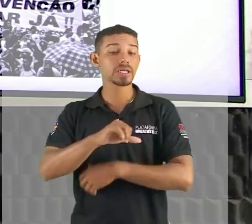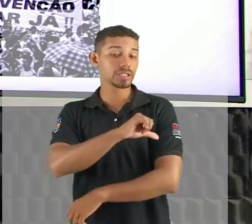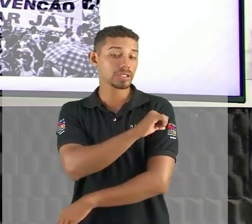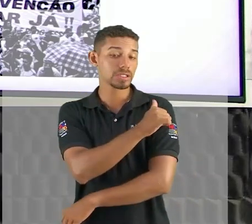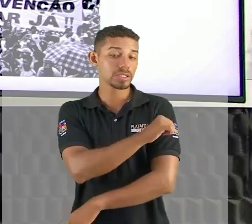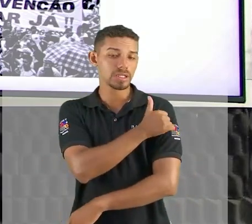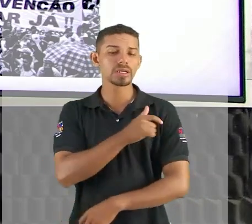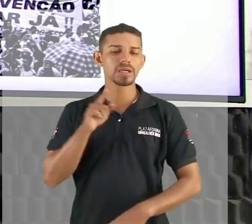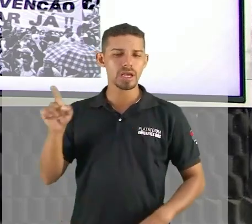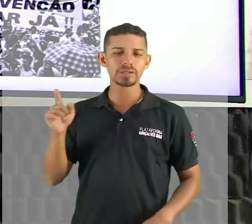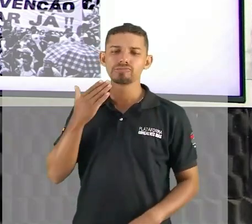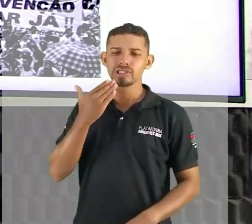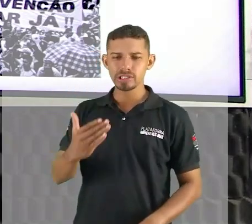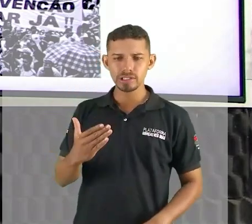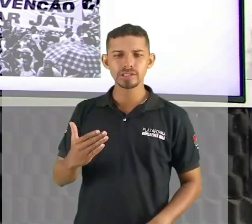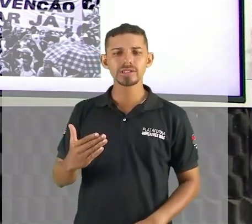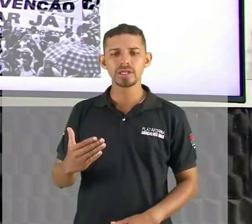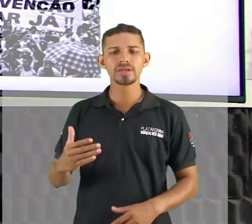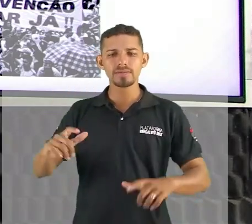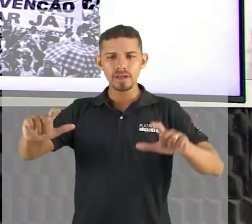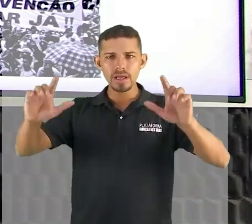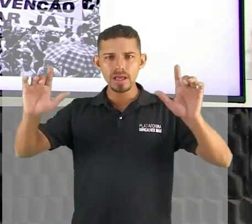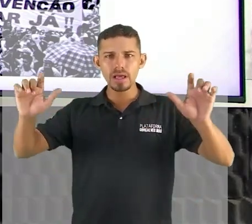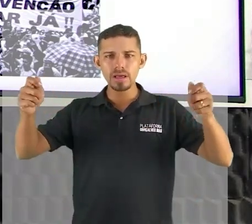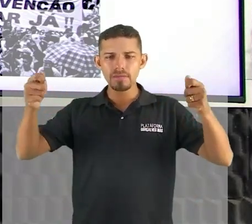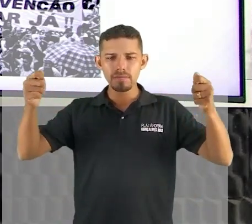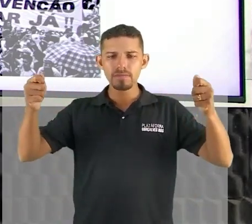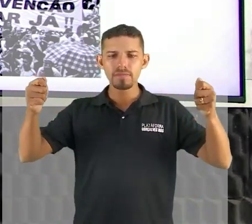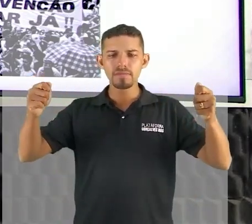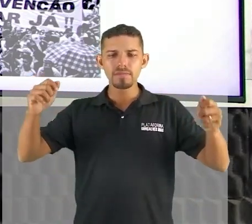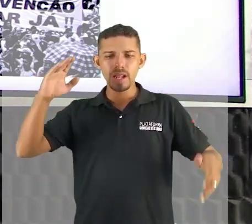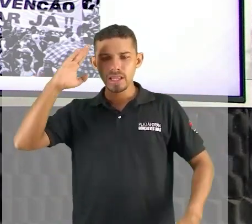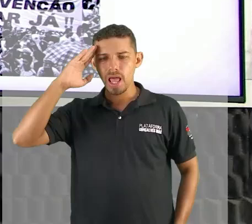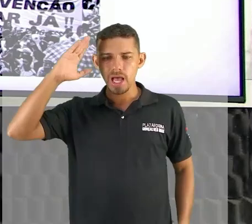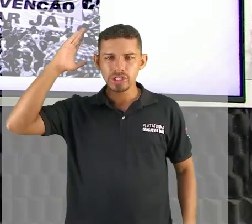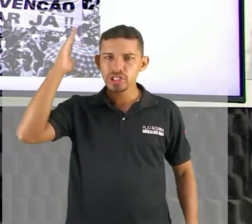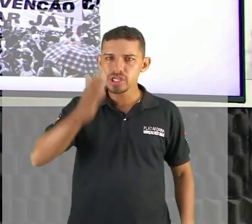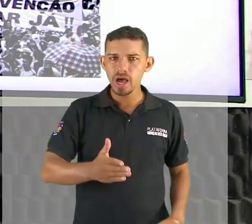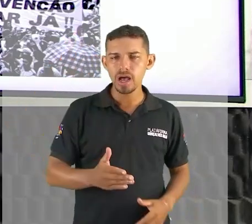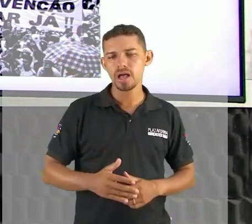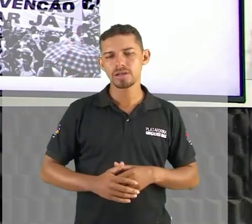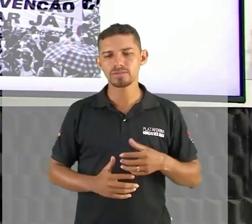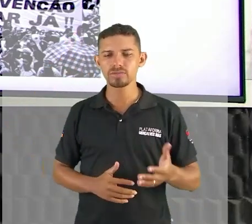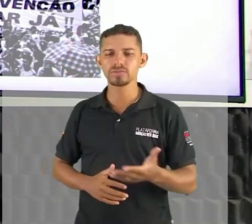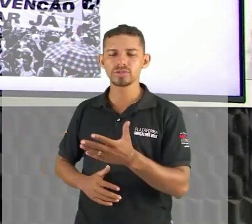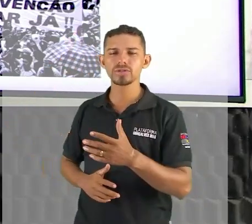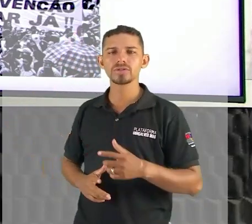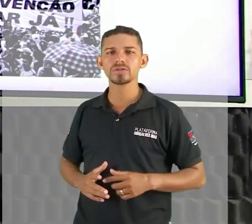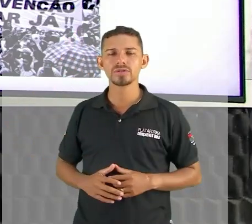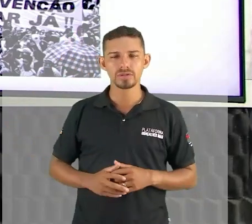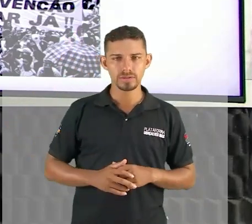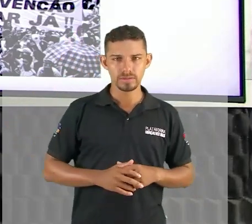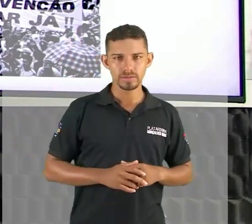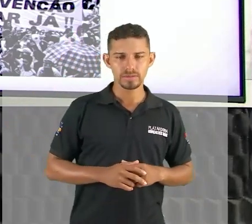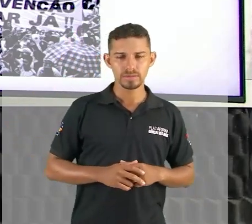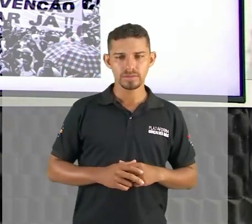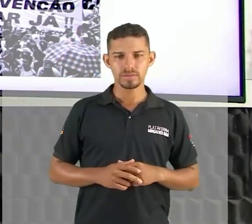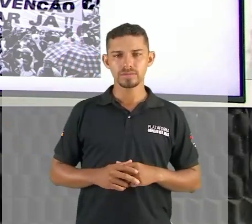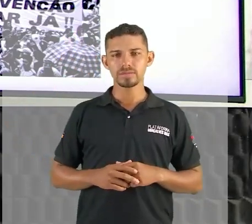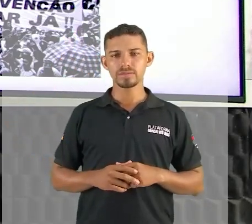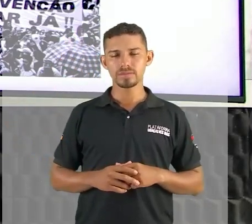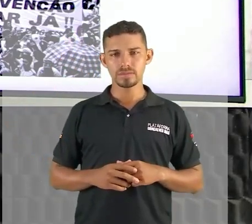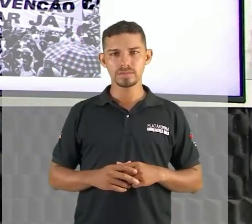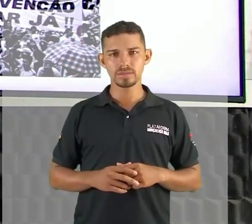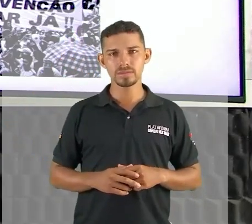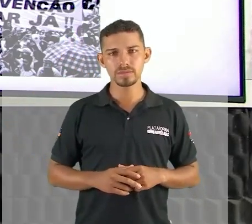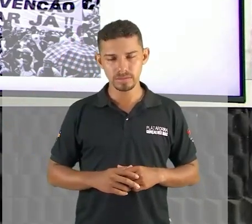Com certeza você já viu essas imagens aí circulando na internet. Então, o grande X aqui dessa questão é entender por